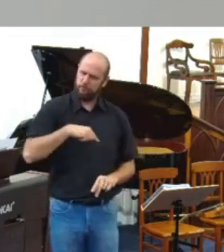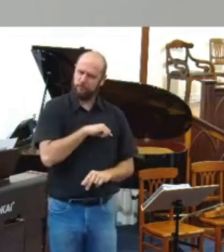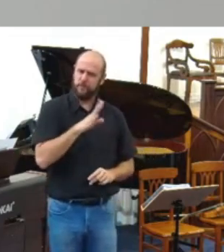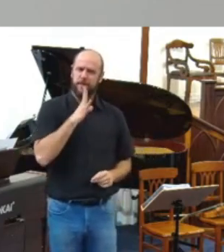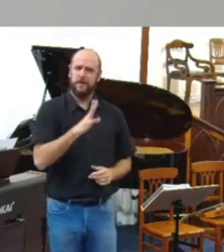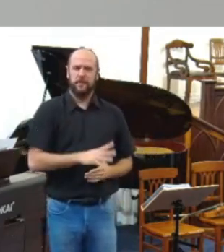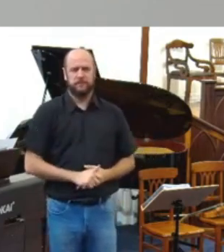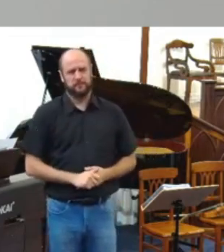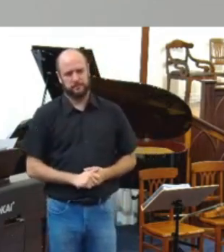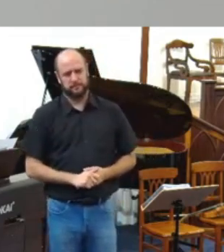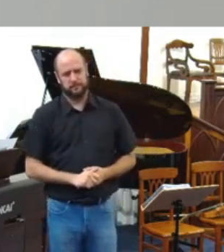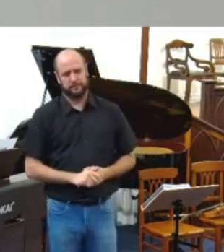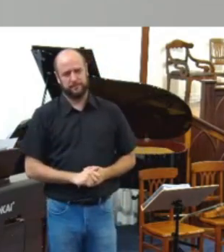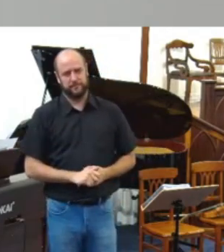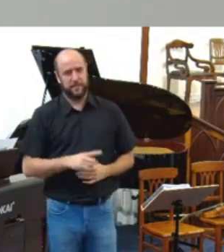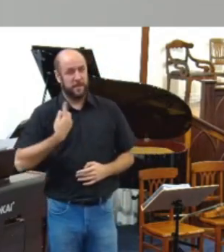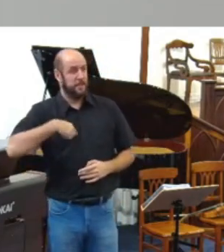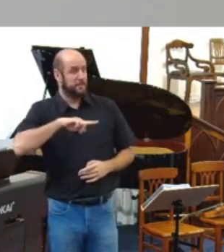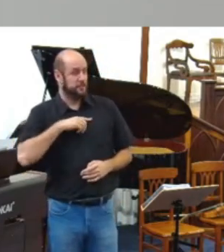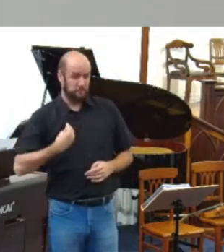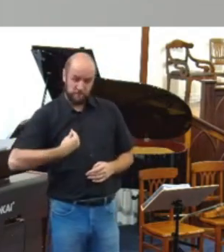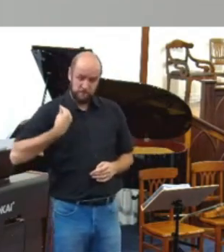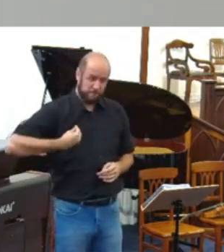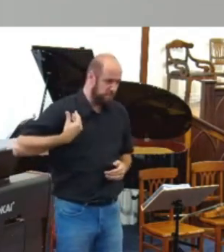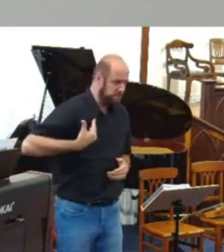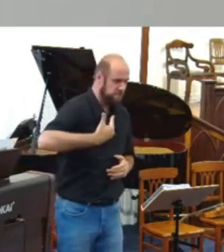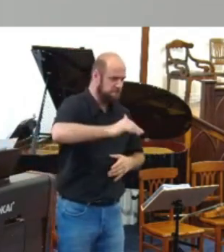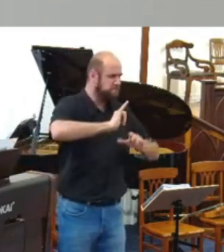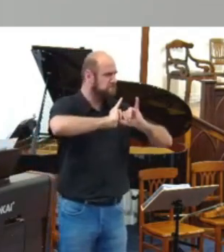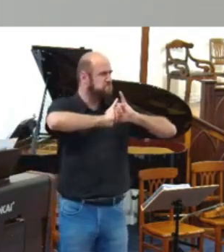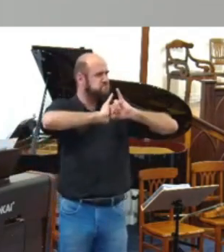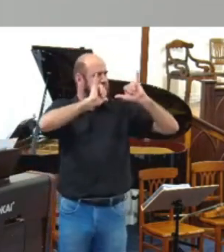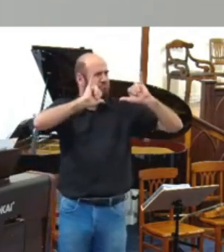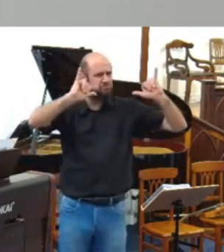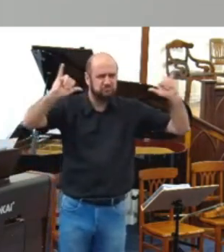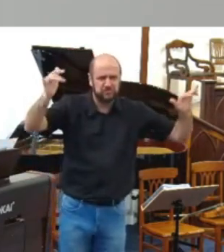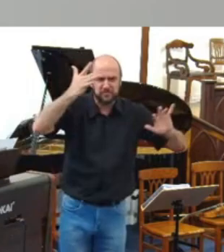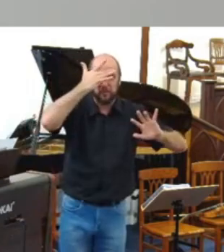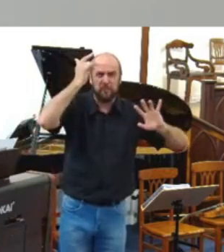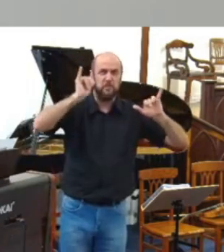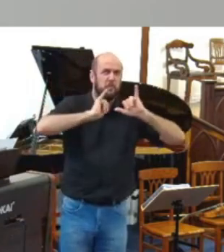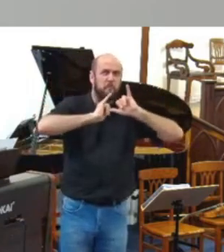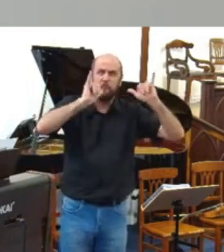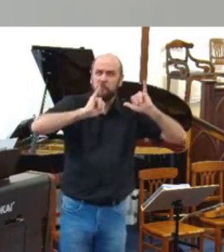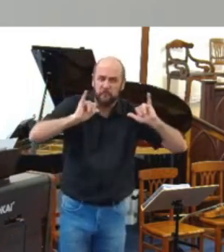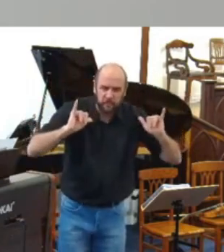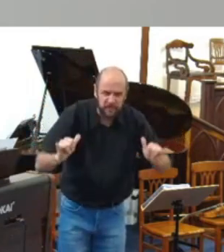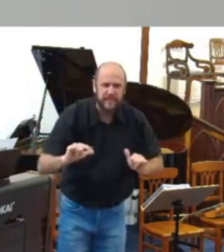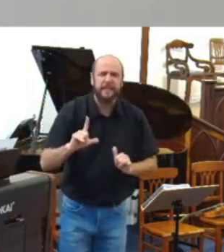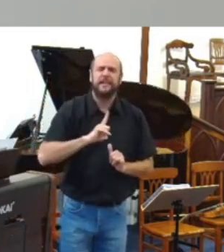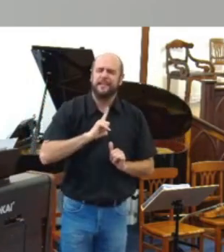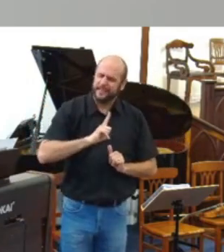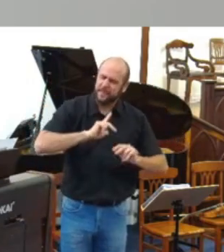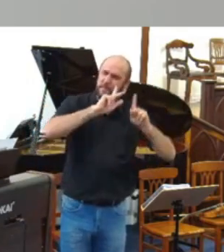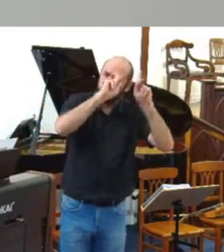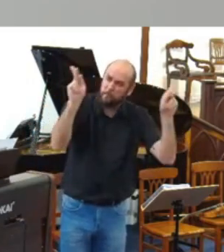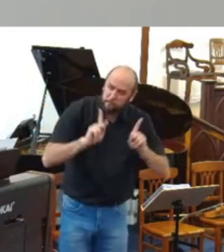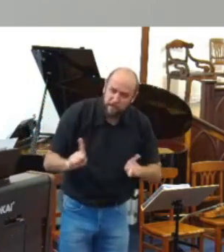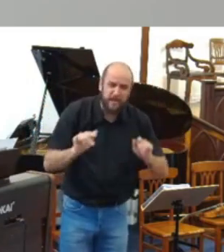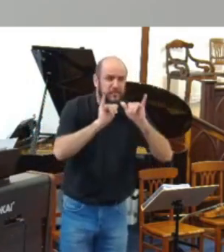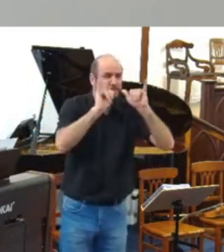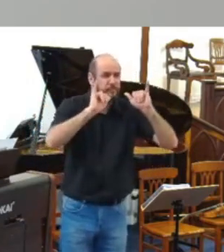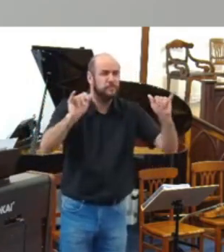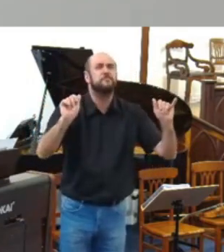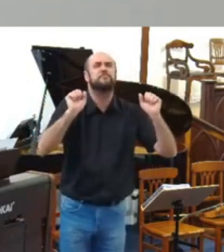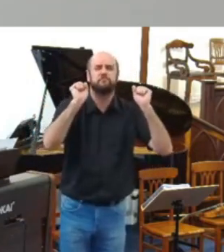conhecemos, como propagadores, como divulgadores de que existe uma paz, de que existe